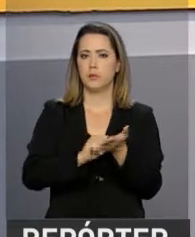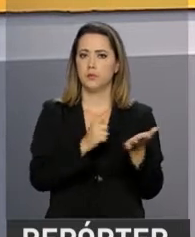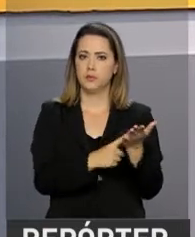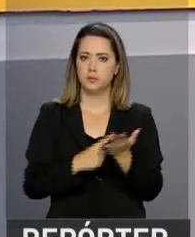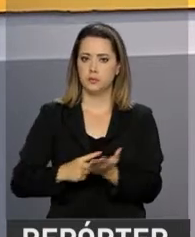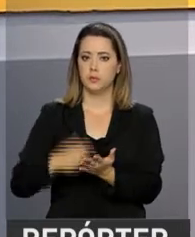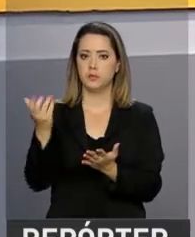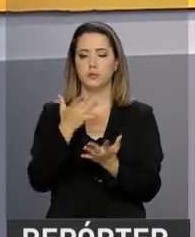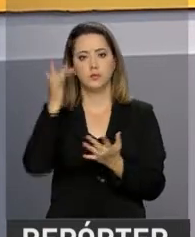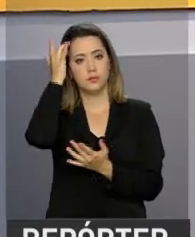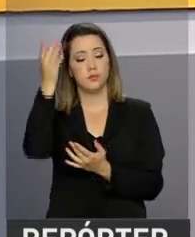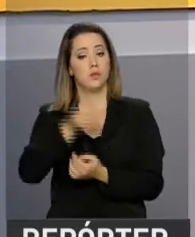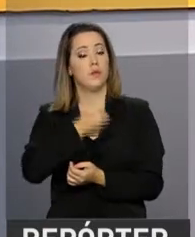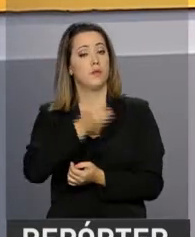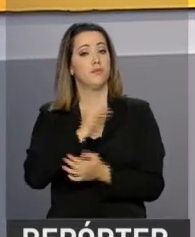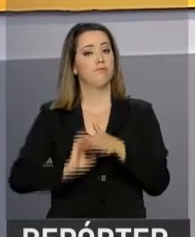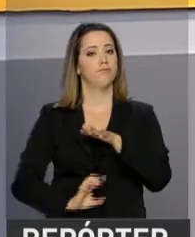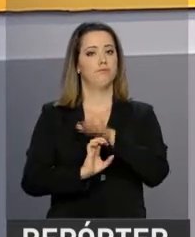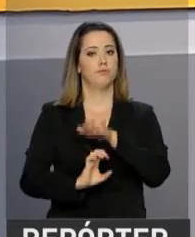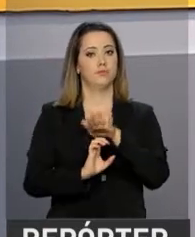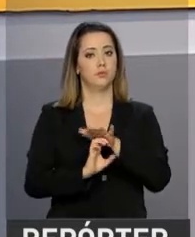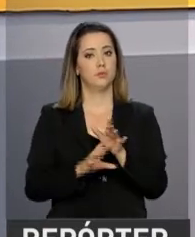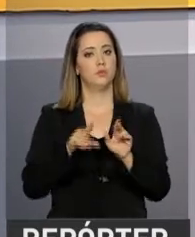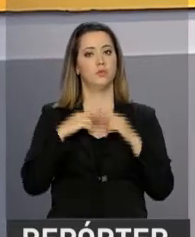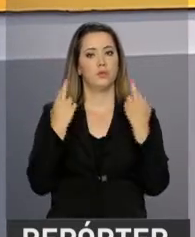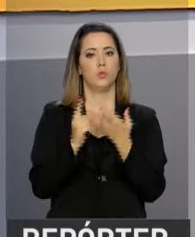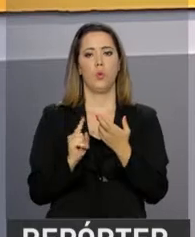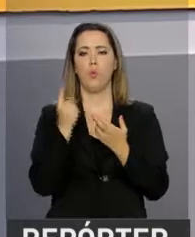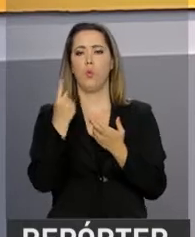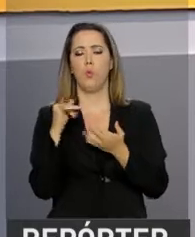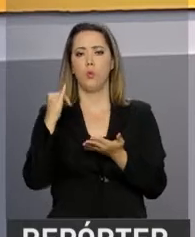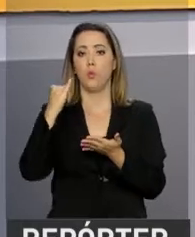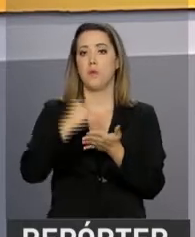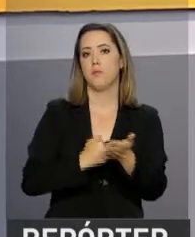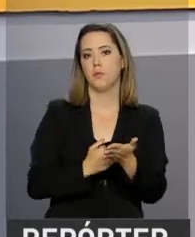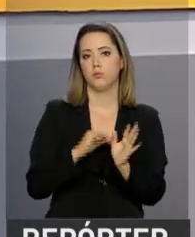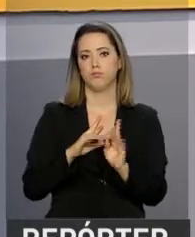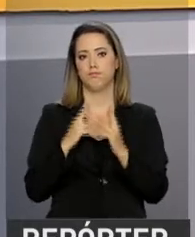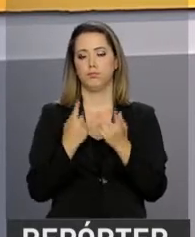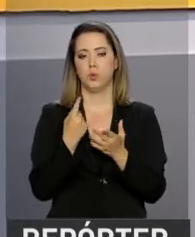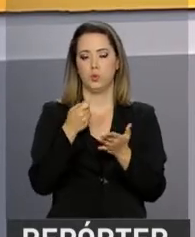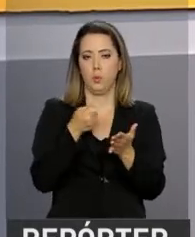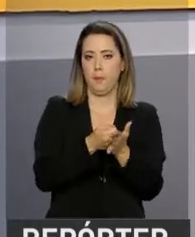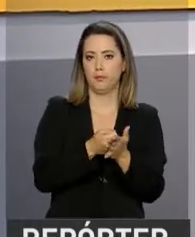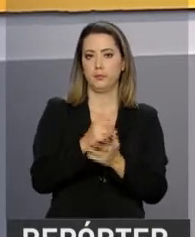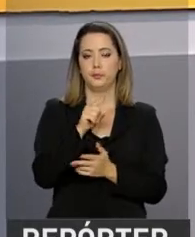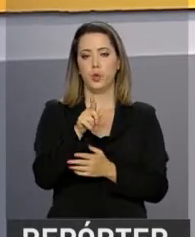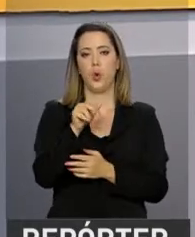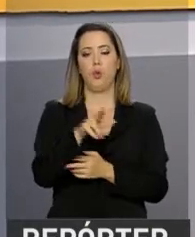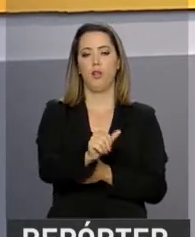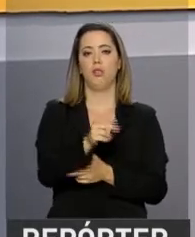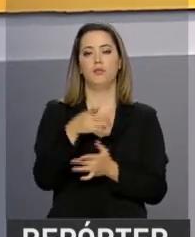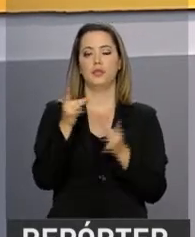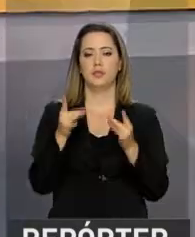convênios que pretendem facilitar a vida dos empreendedores reunindo o pagamento de alguns tributos a repórter luana karen tem